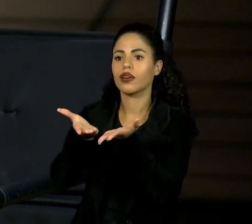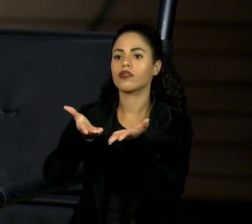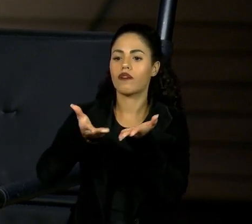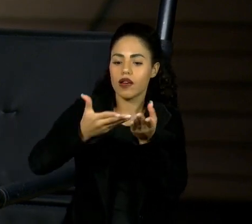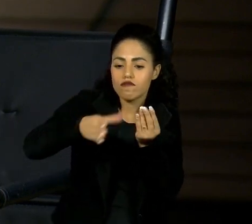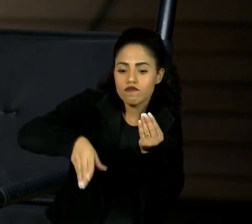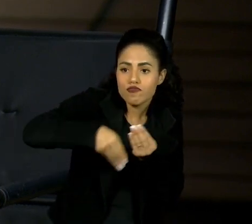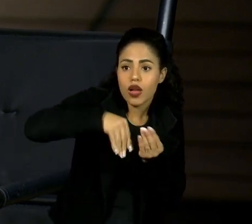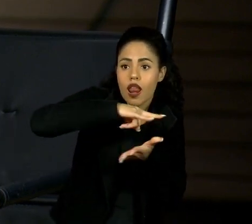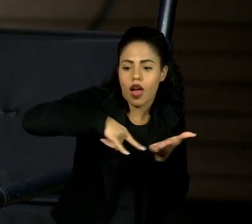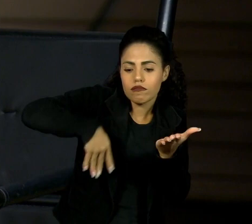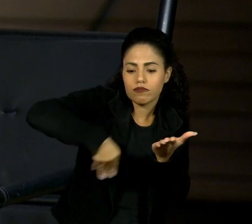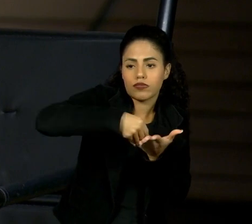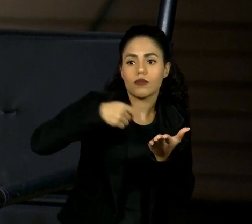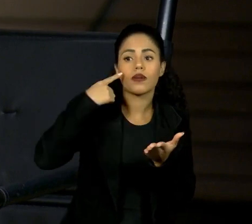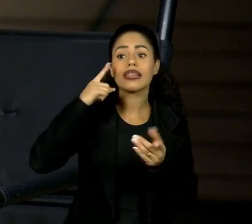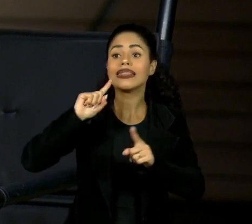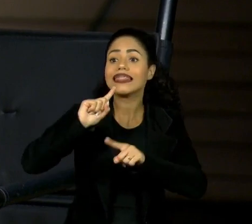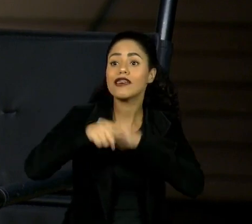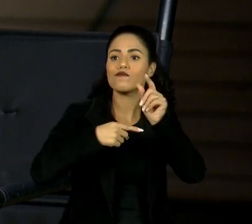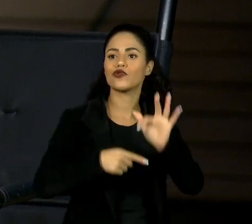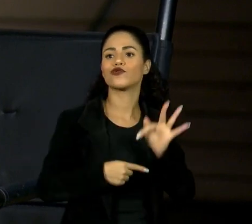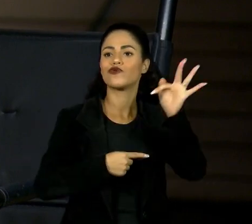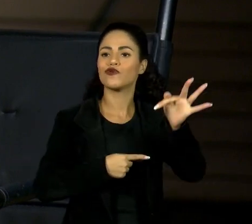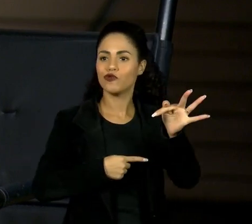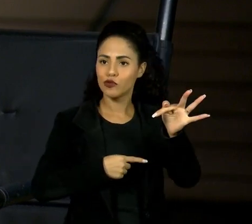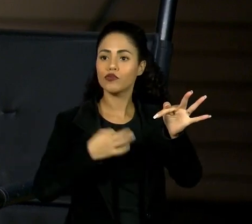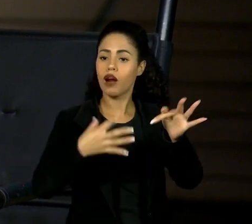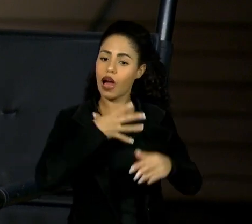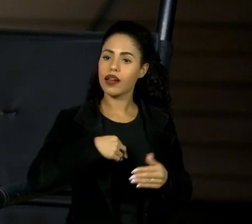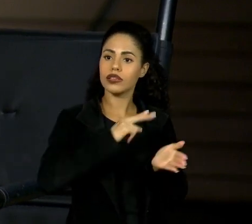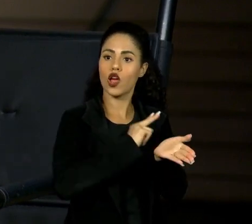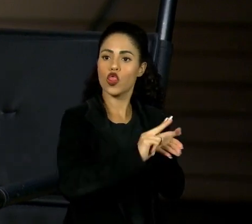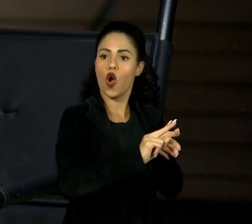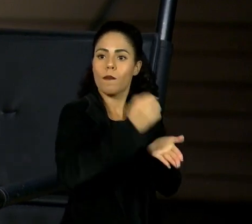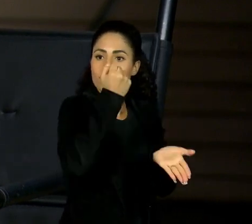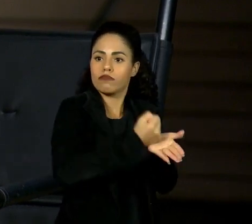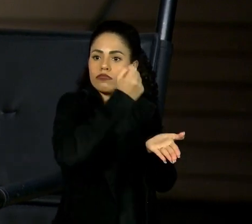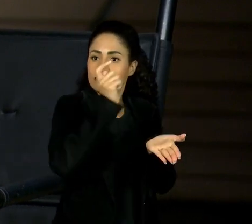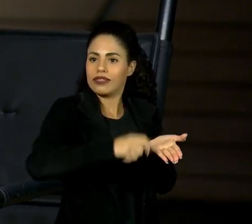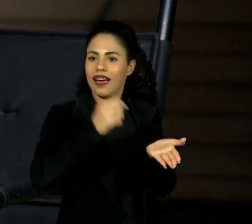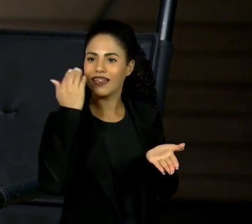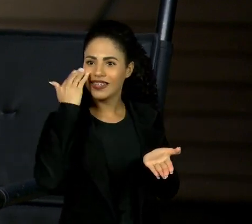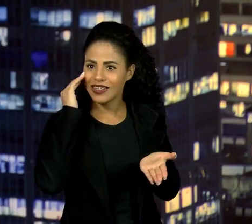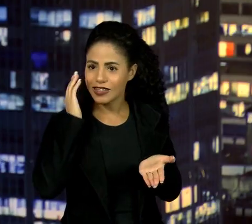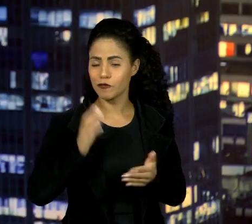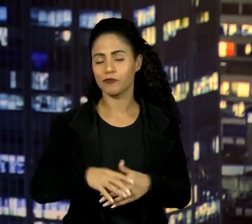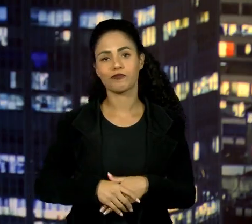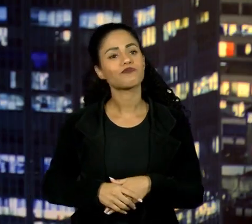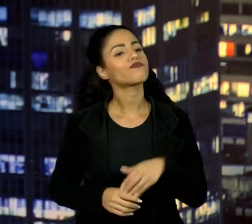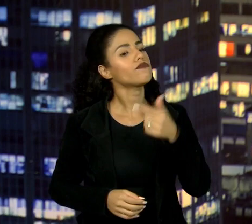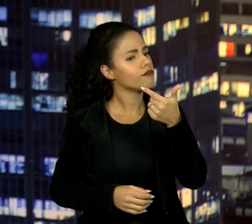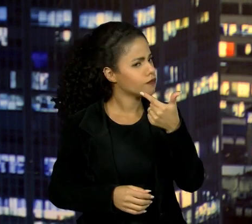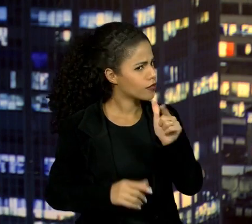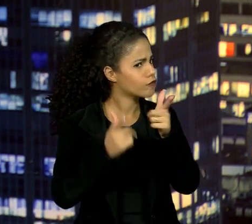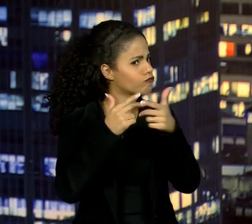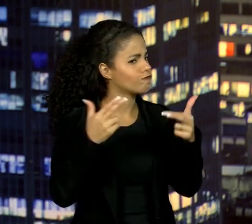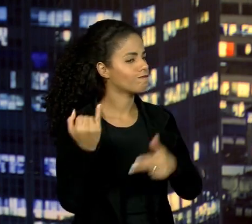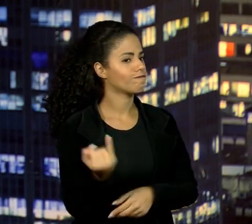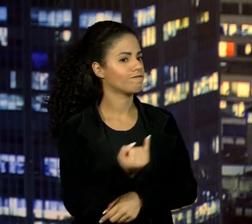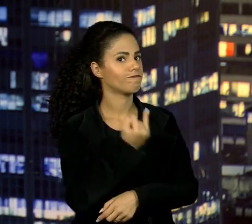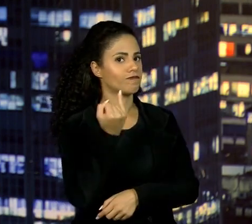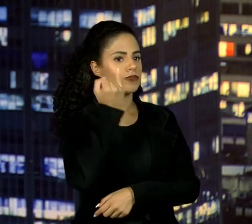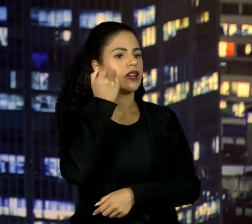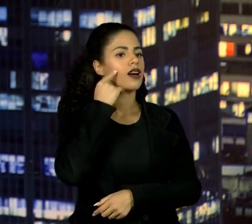a toda essa documentação para que possa ser registrada essa criança. Sem isso, a criança não pode ser registrada. Outra questão que eu acho muito importante,